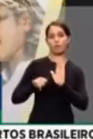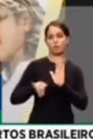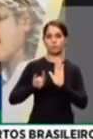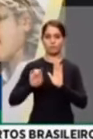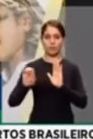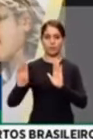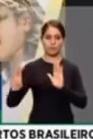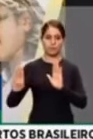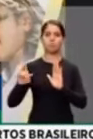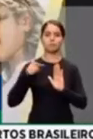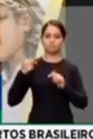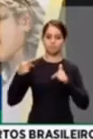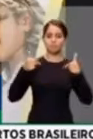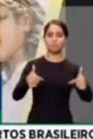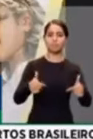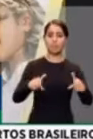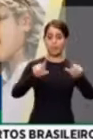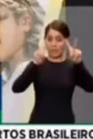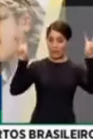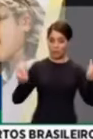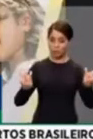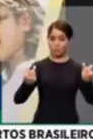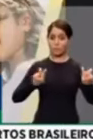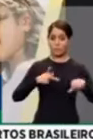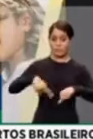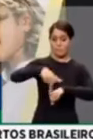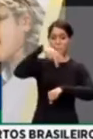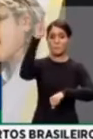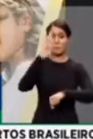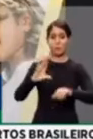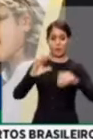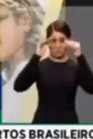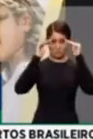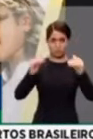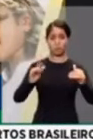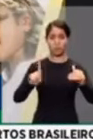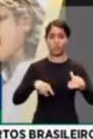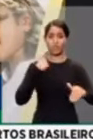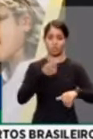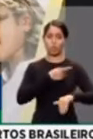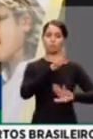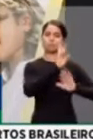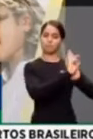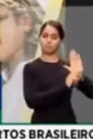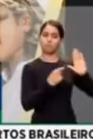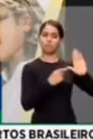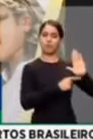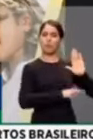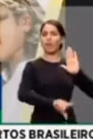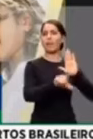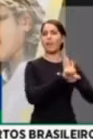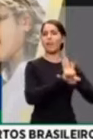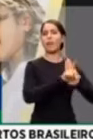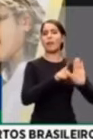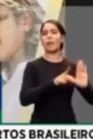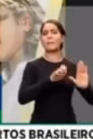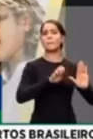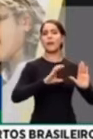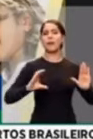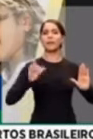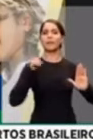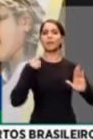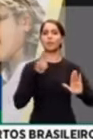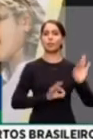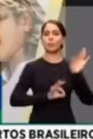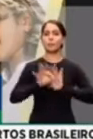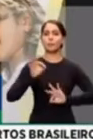aí sim, é uma matéria que diz respeito ao país, a esta casa, e todos nós temos interesse em regulamentar essa lei, que foi a PEC que nós aprovamos,